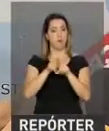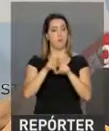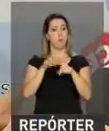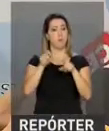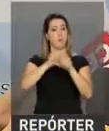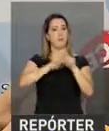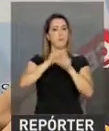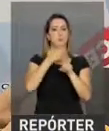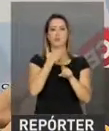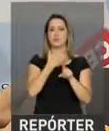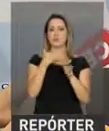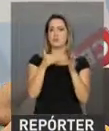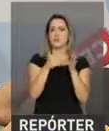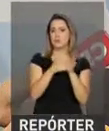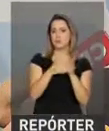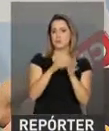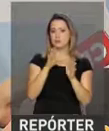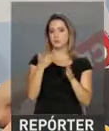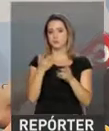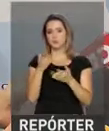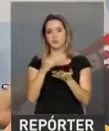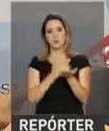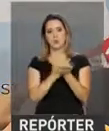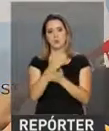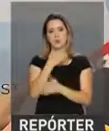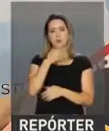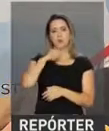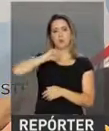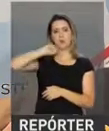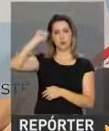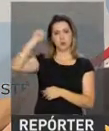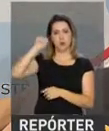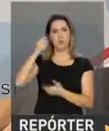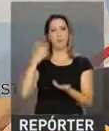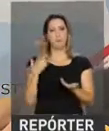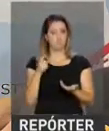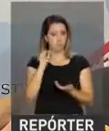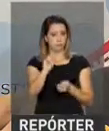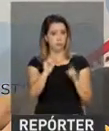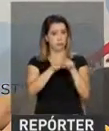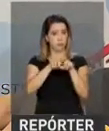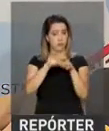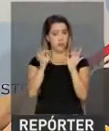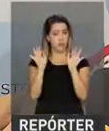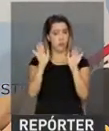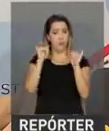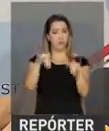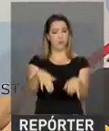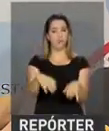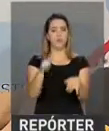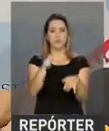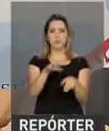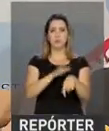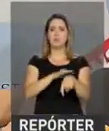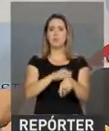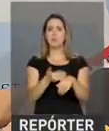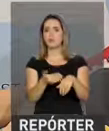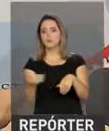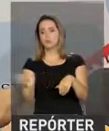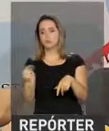E dos meses que vão de dezembro até começo de abril, meados de abril. Com o fim da sazonalidade da doença,